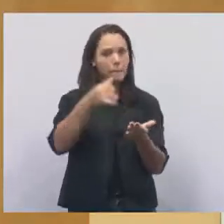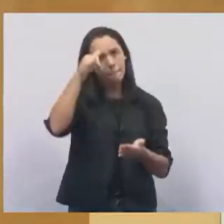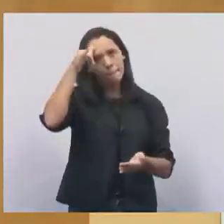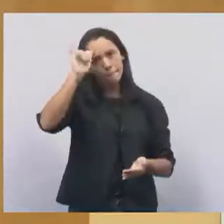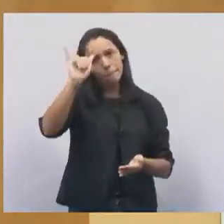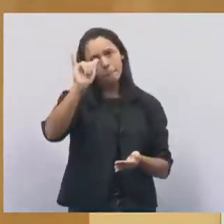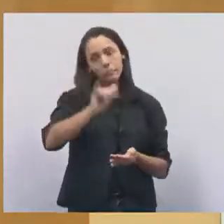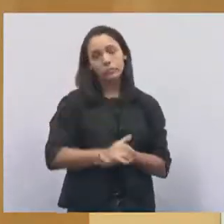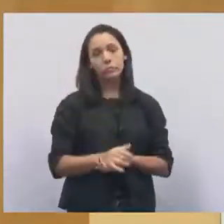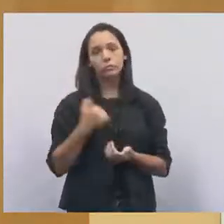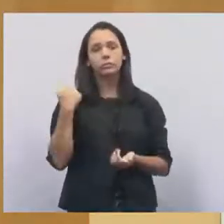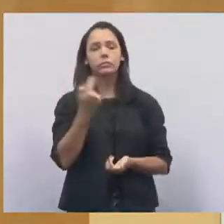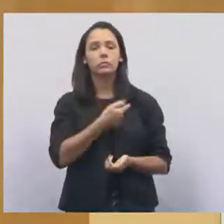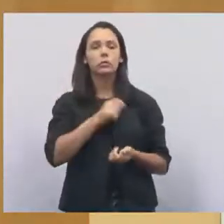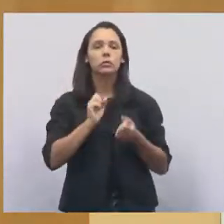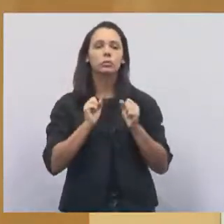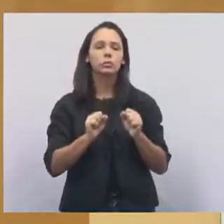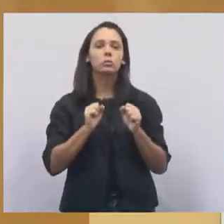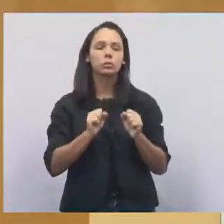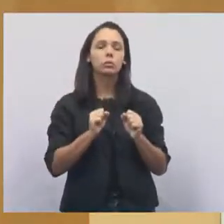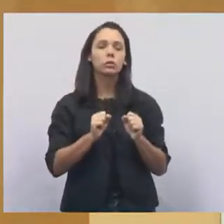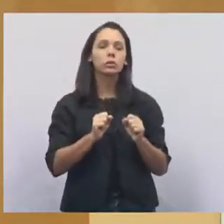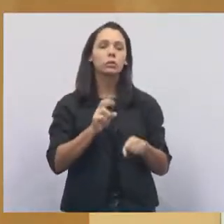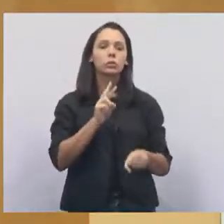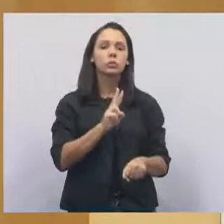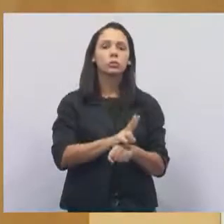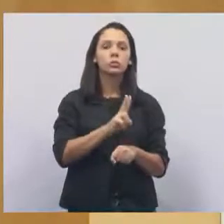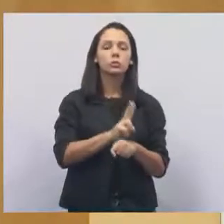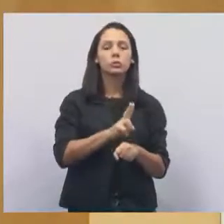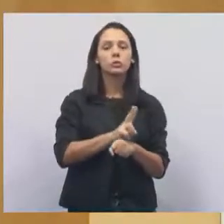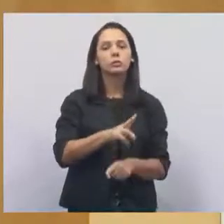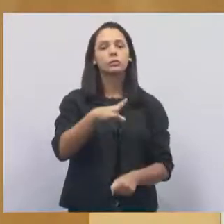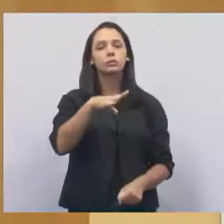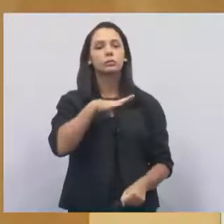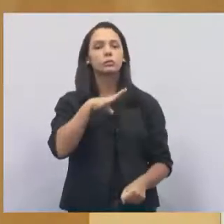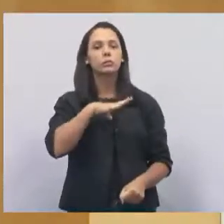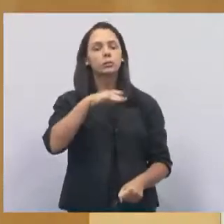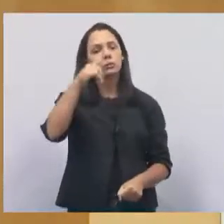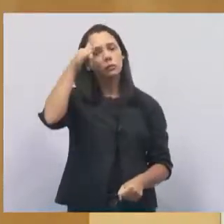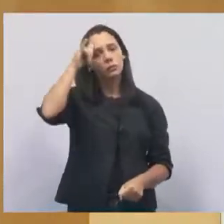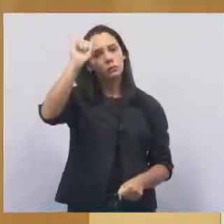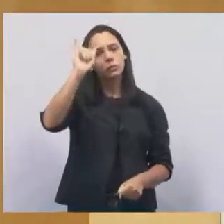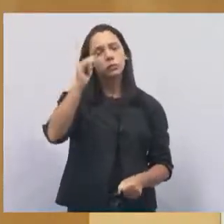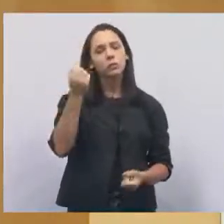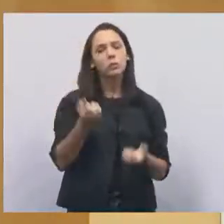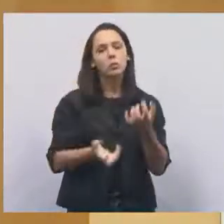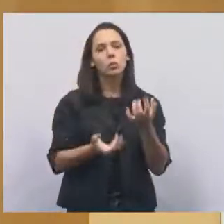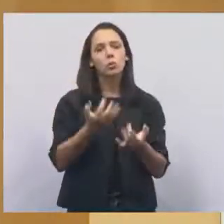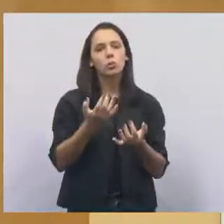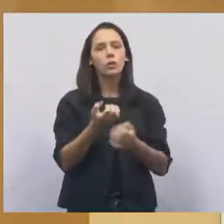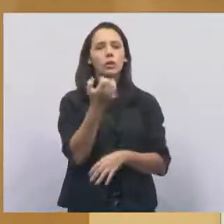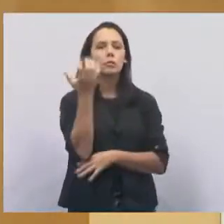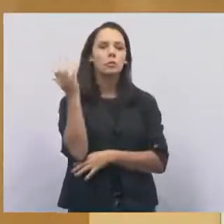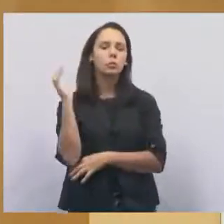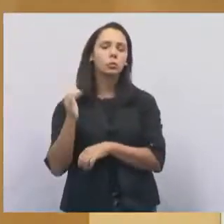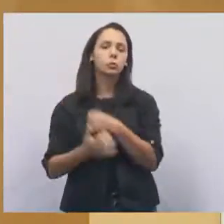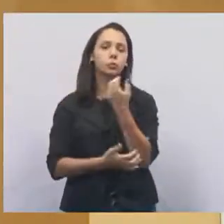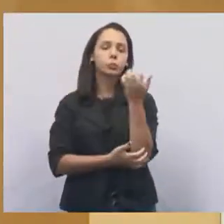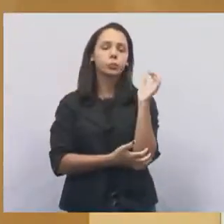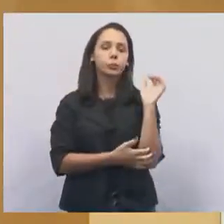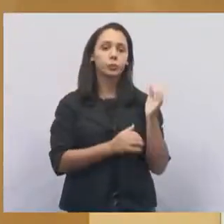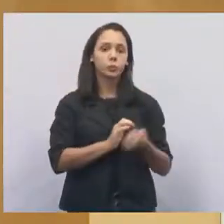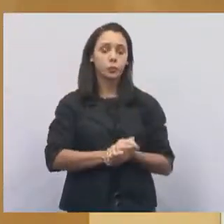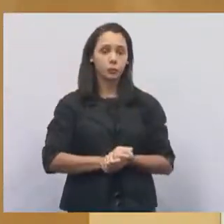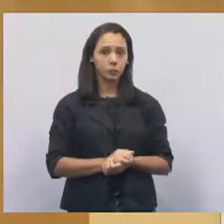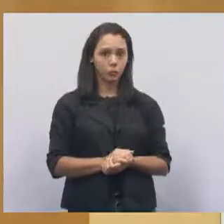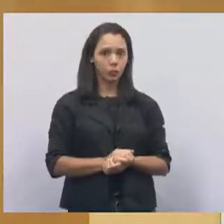fazer um trabalho bem bacana na nossa cidade desse combate As queimadas urbanas então no seu artigo primeiro